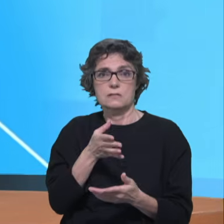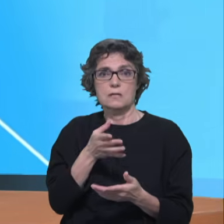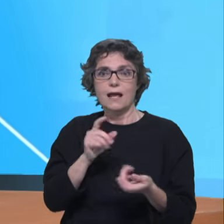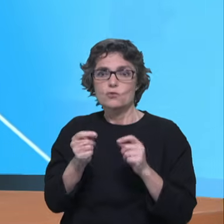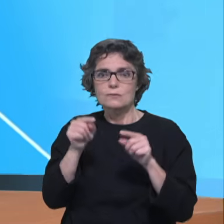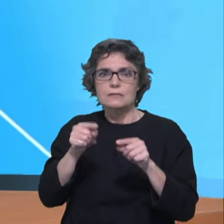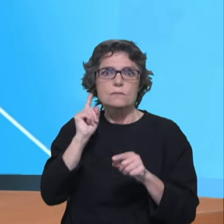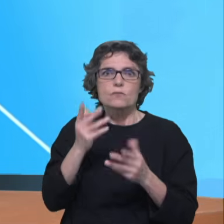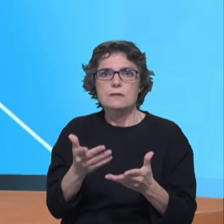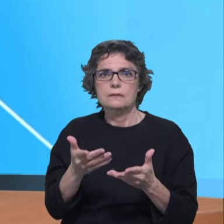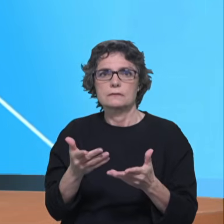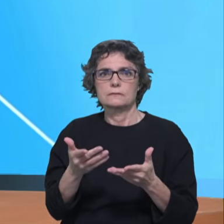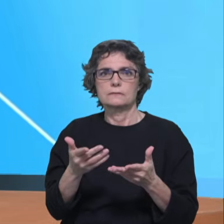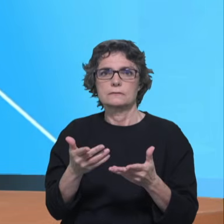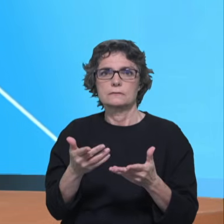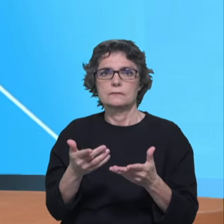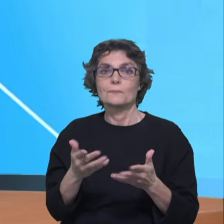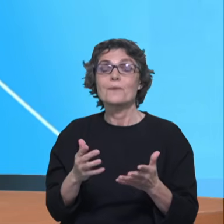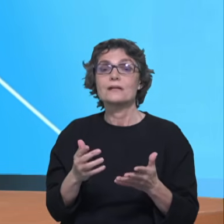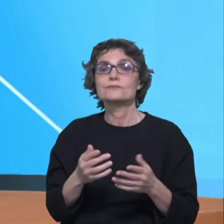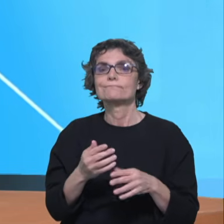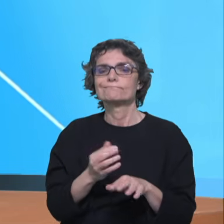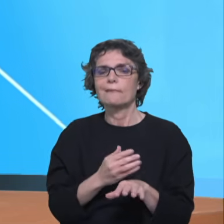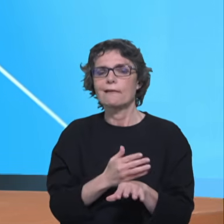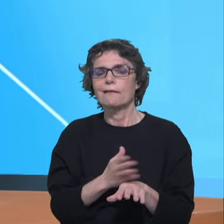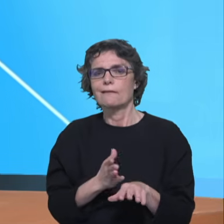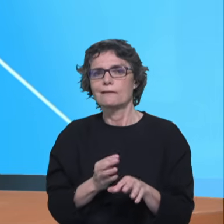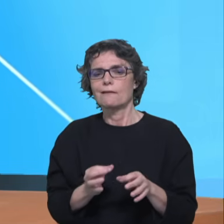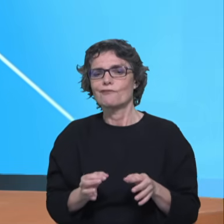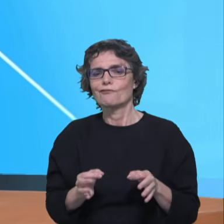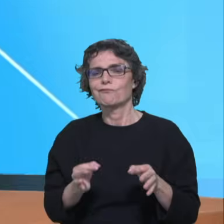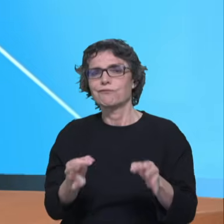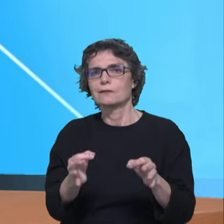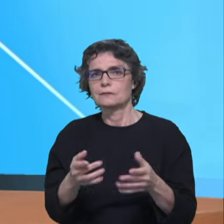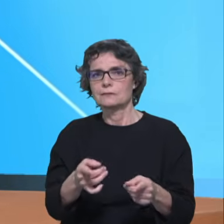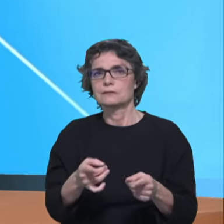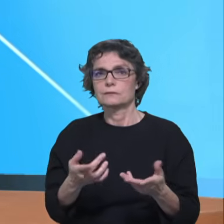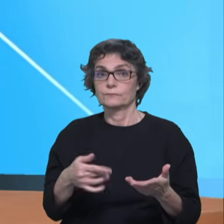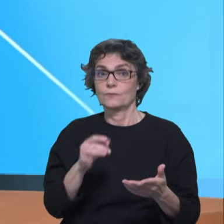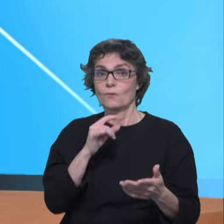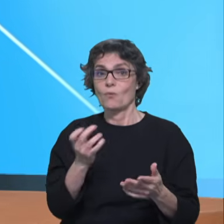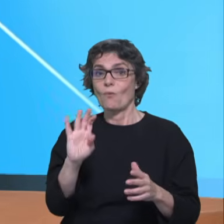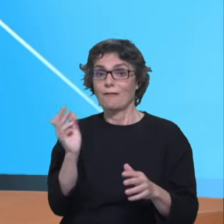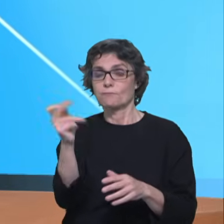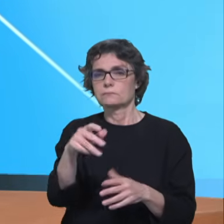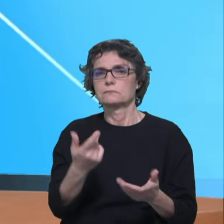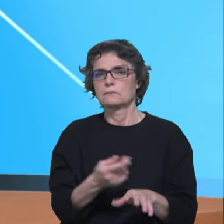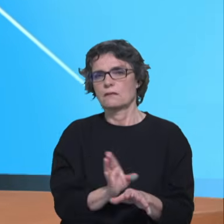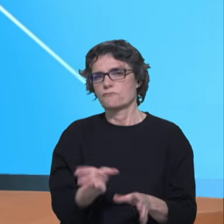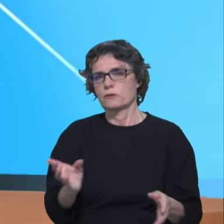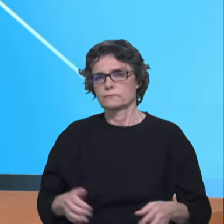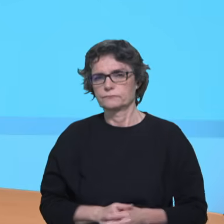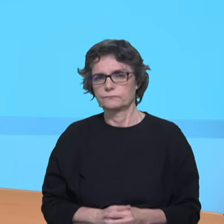tem de acontecer. Ainda não aconteceu e provavelmente quando acontecer, provavelmente já vamos com bastante atraso.